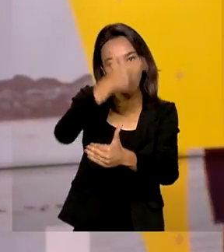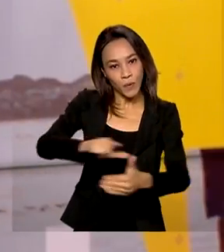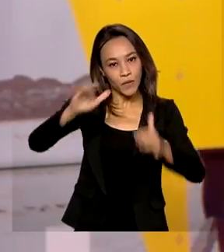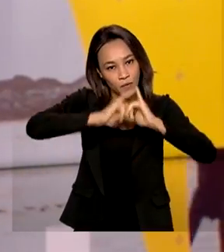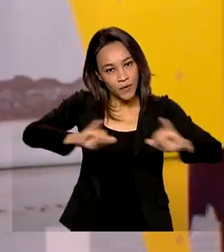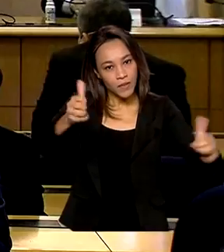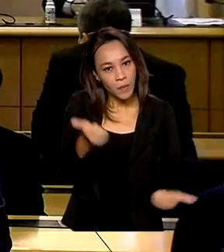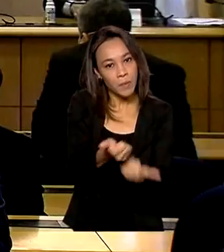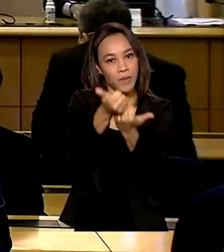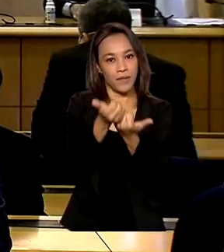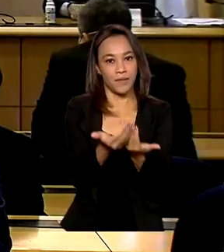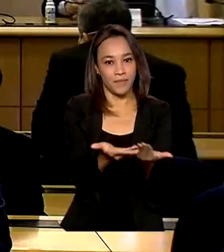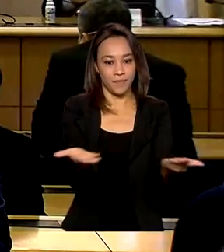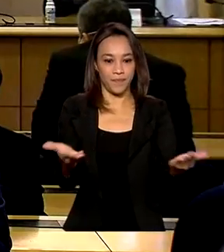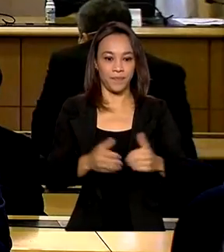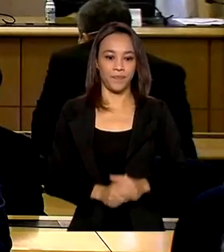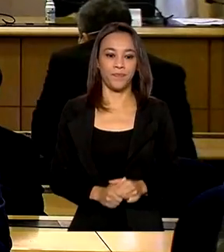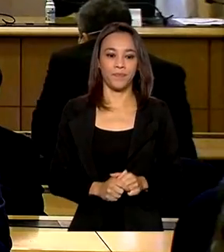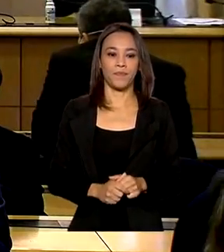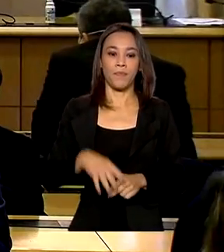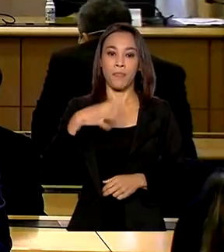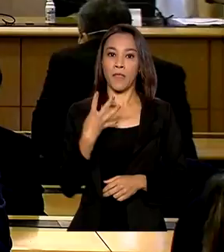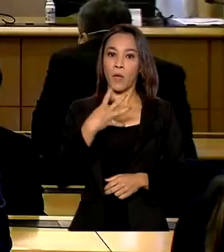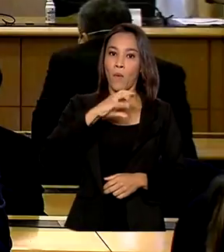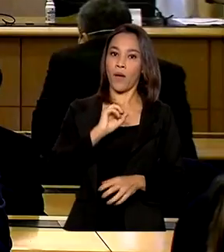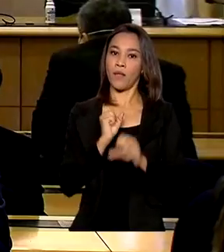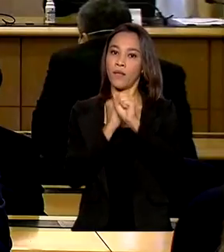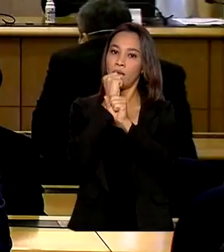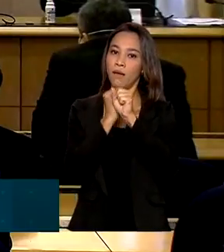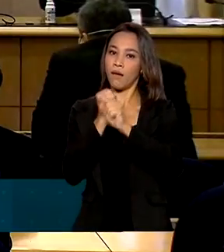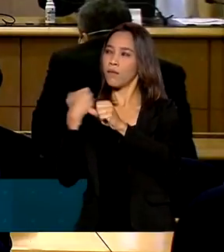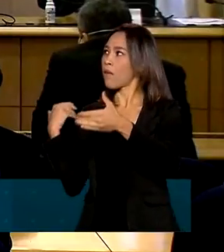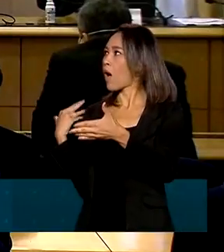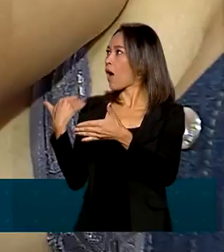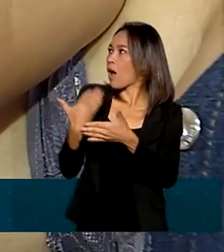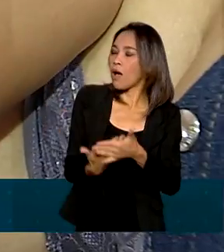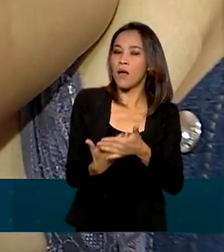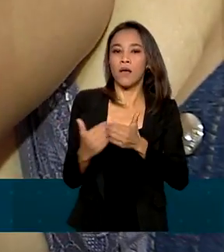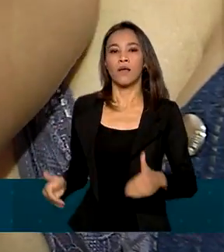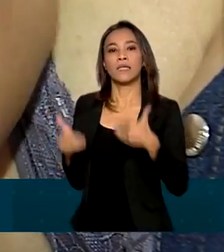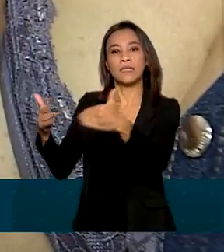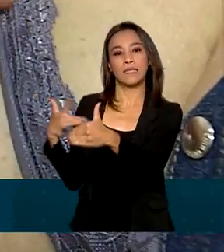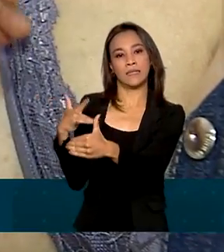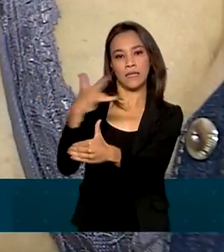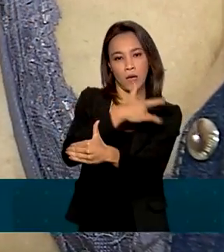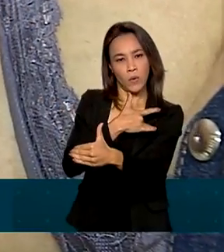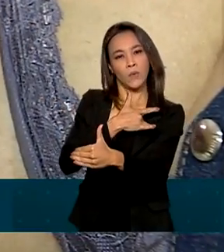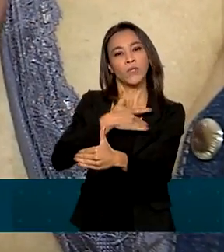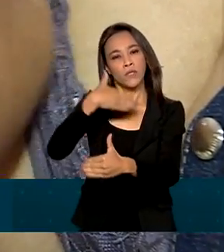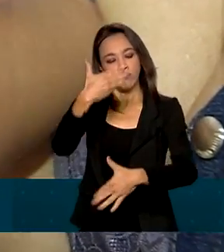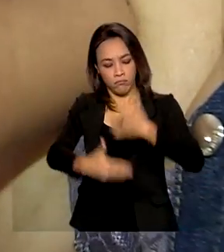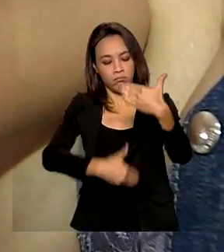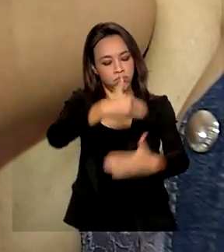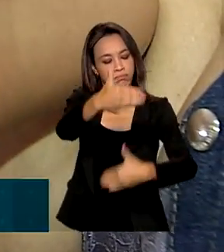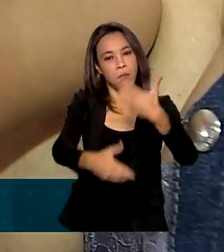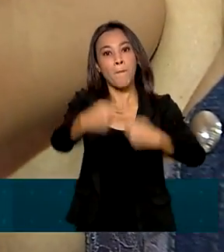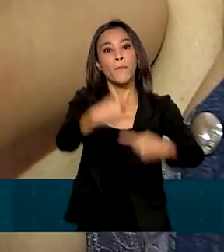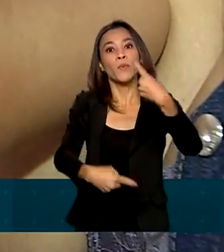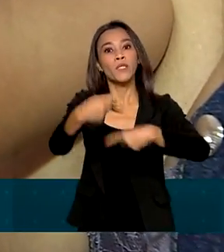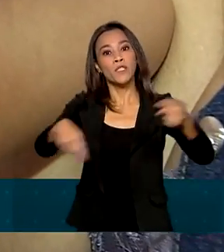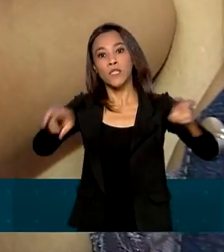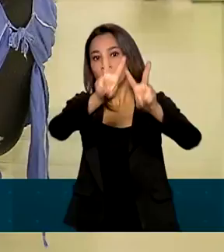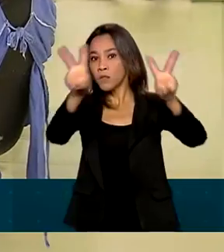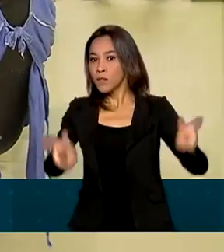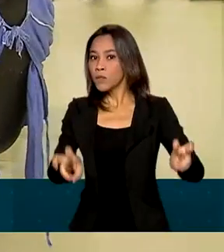ato. Nos últimos 40 anos, o Ministério da Saúde desenvolveu políticas públicas para promover a amamentação